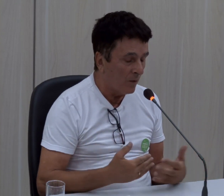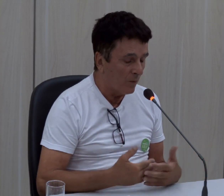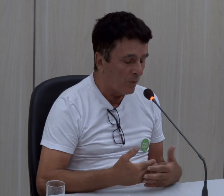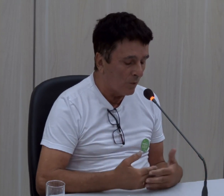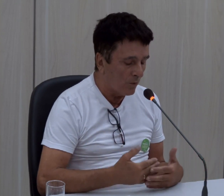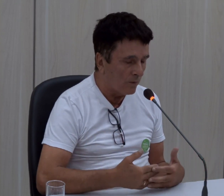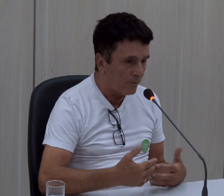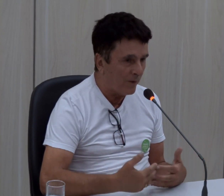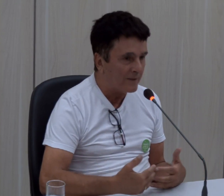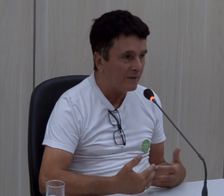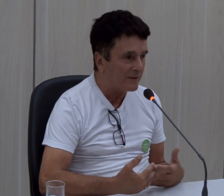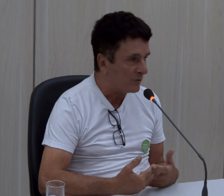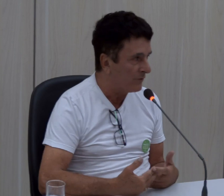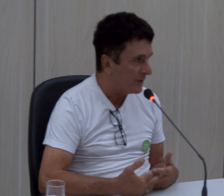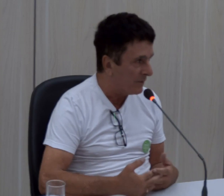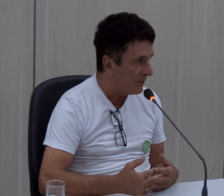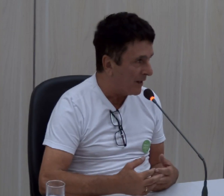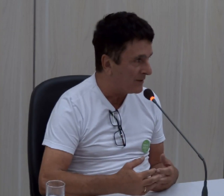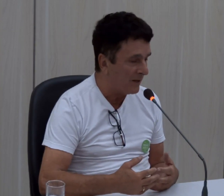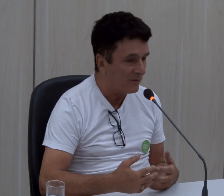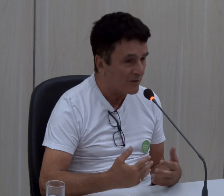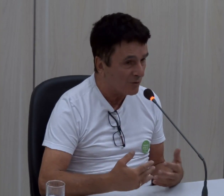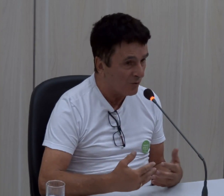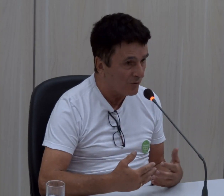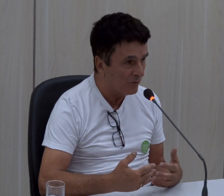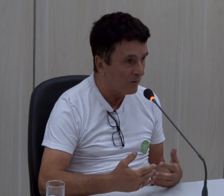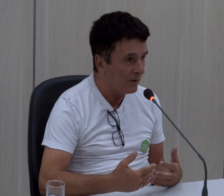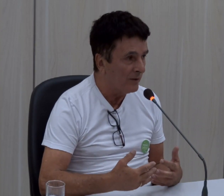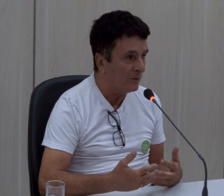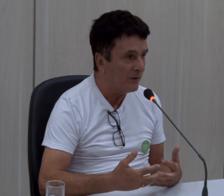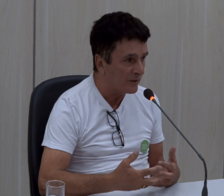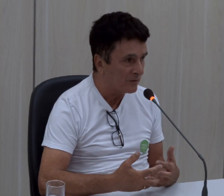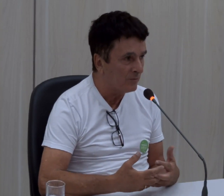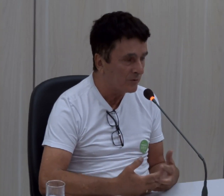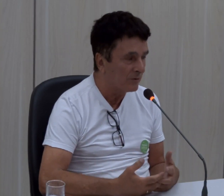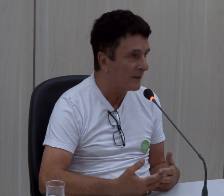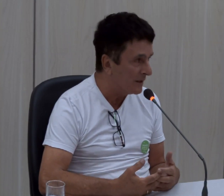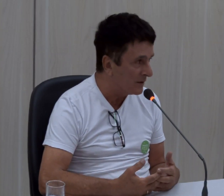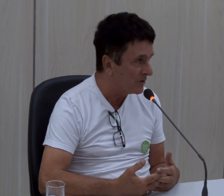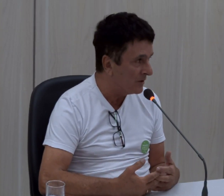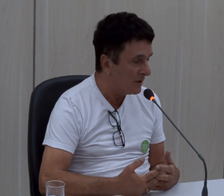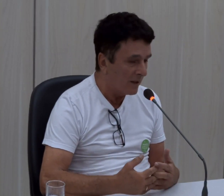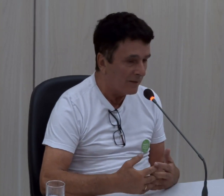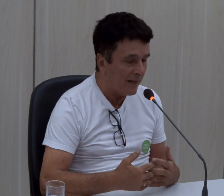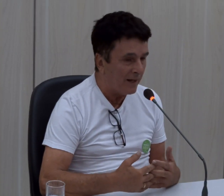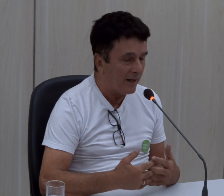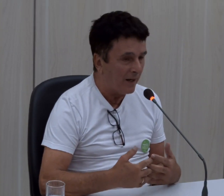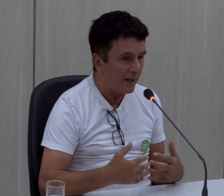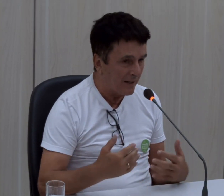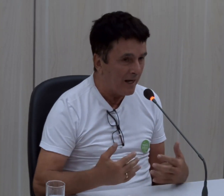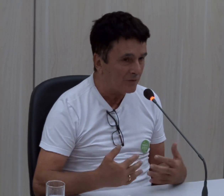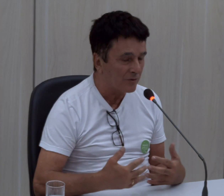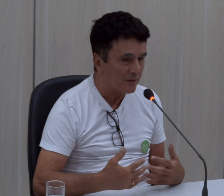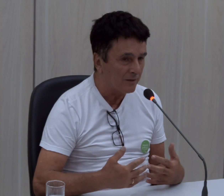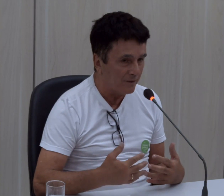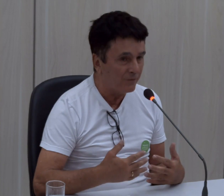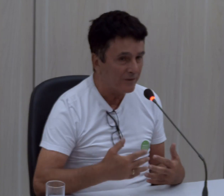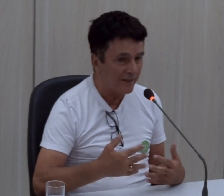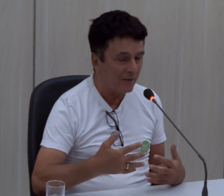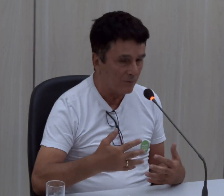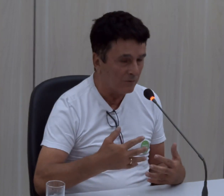pouquinho. Fazer uma ciclovia na Abílio Machado é sonho e um risco muito grande. Na